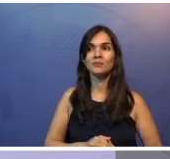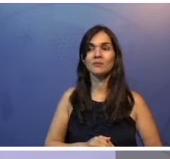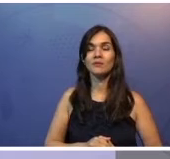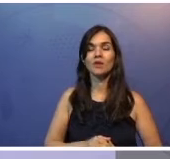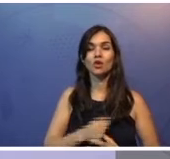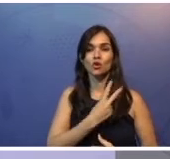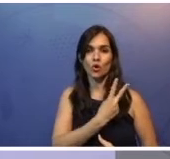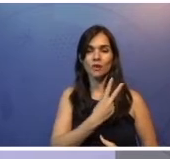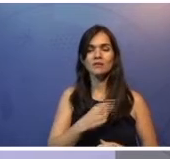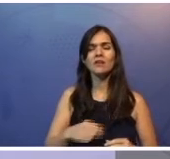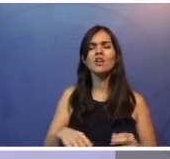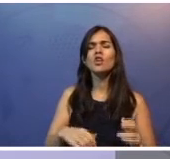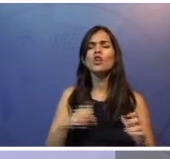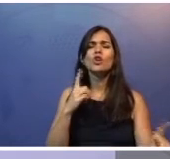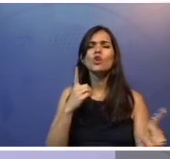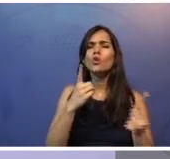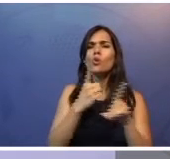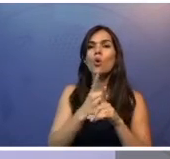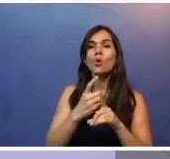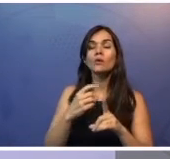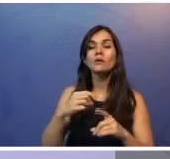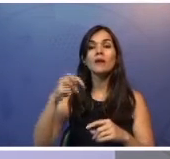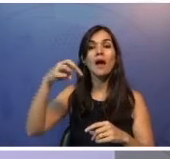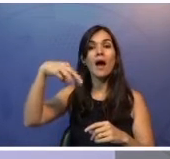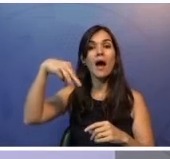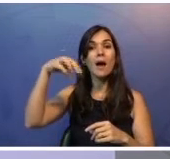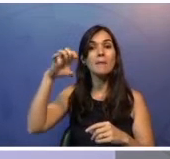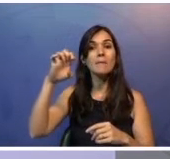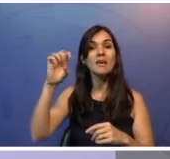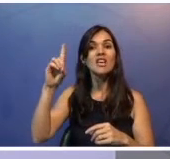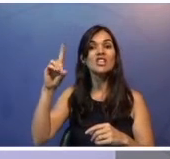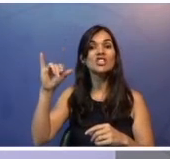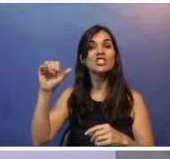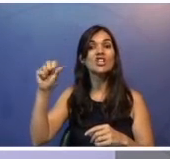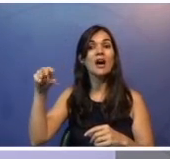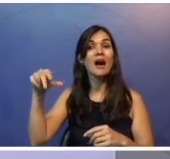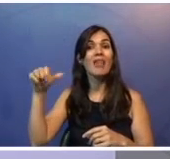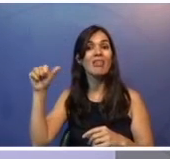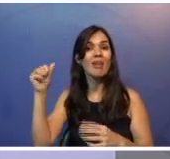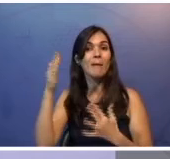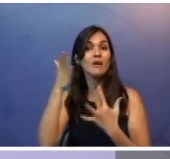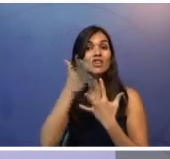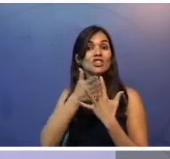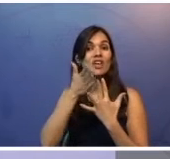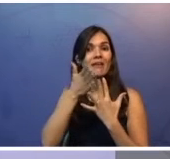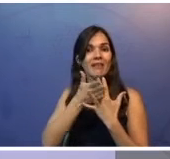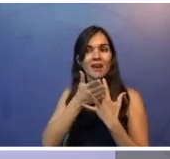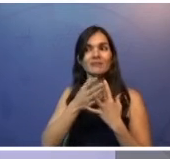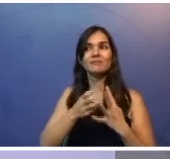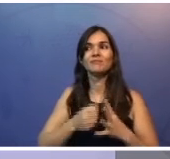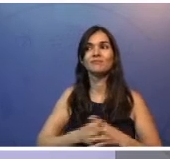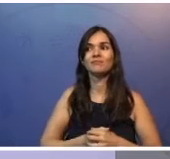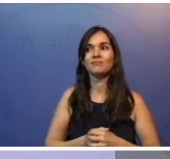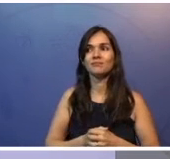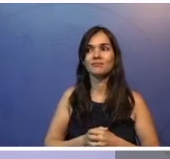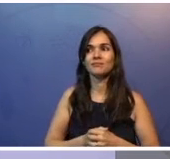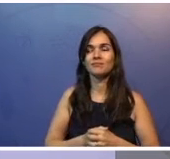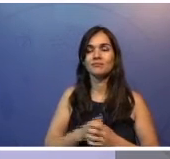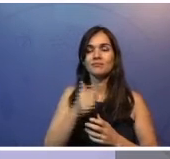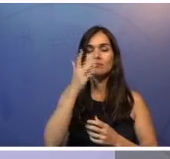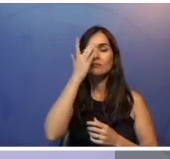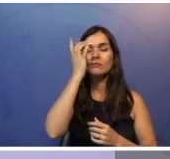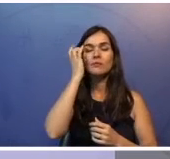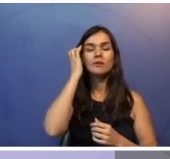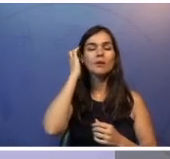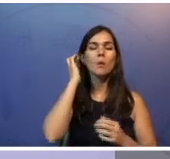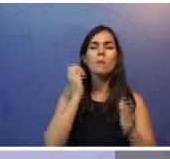se encontra mediana do seguinte conjunto de dados um toque os dados estão fora de ordem né então primeiro coloca na